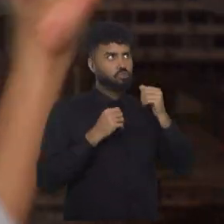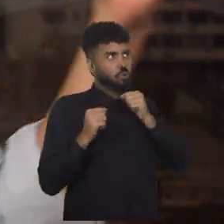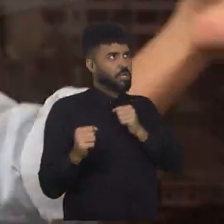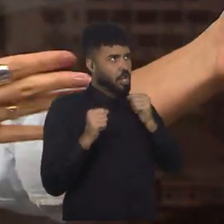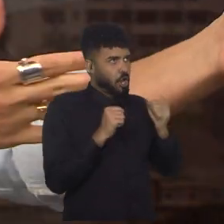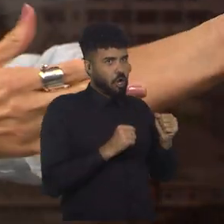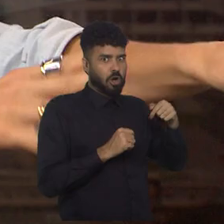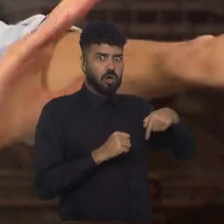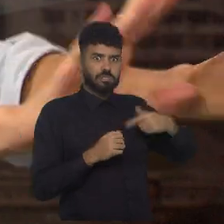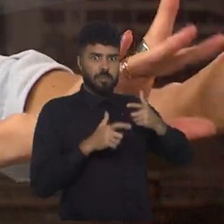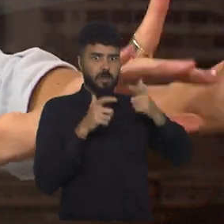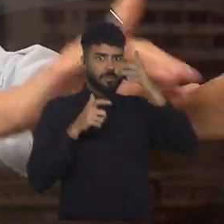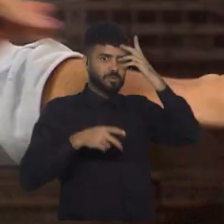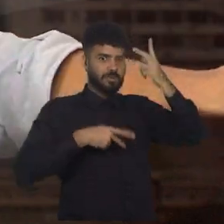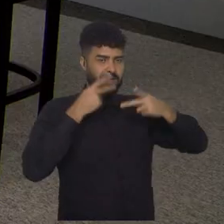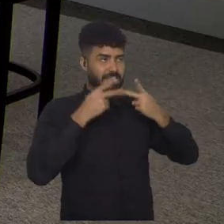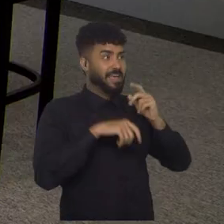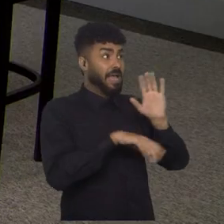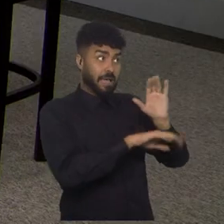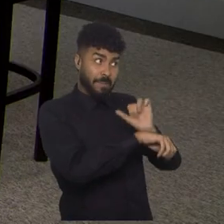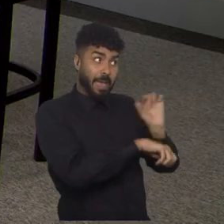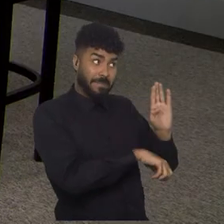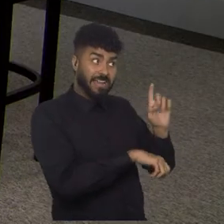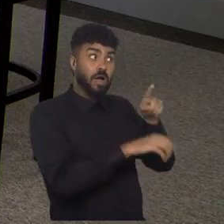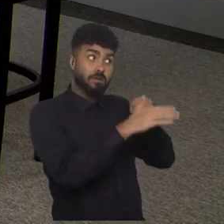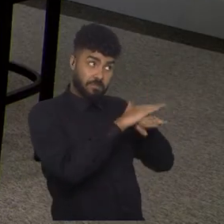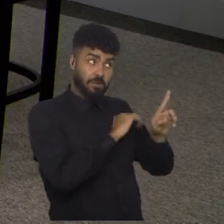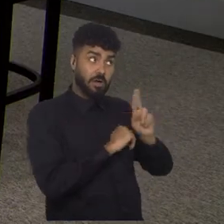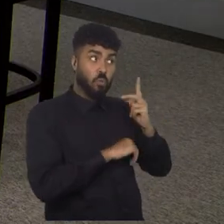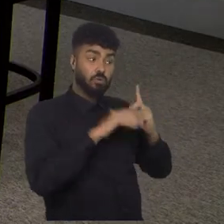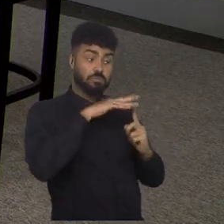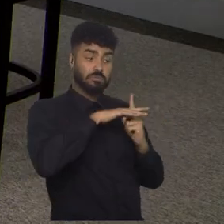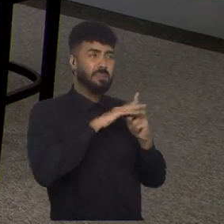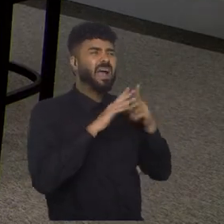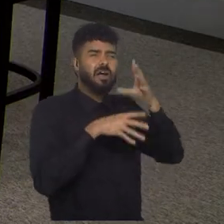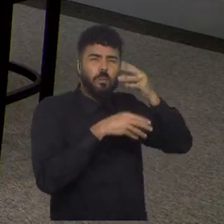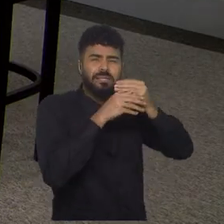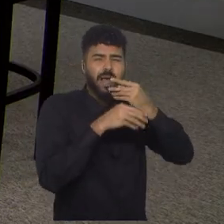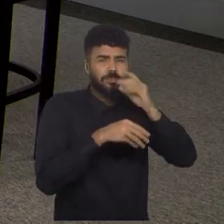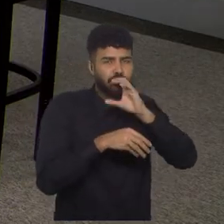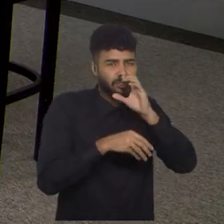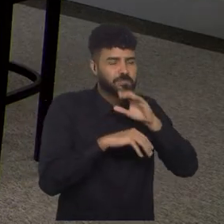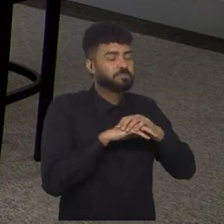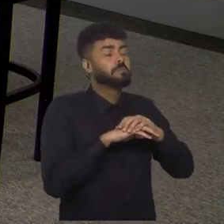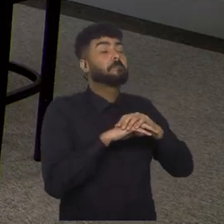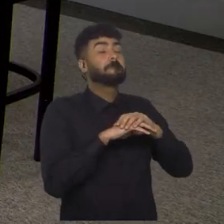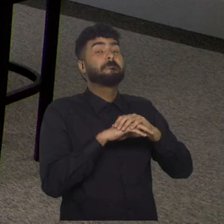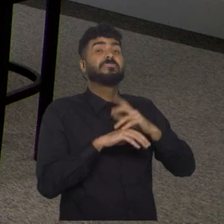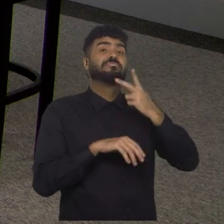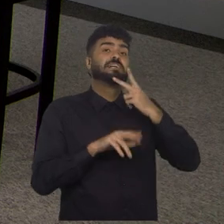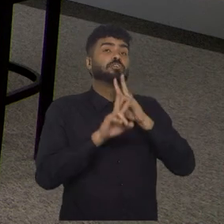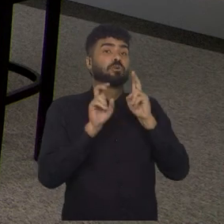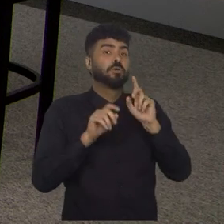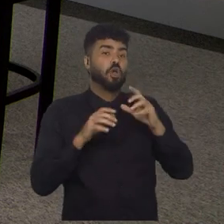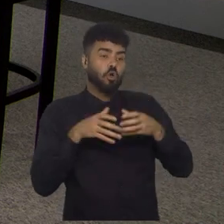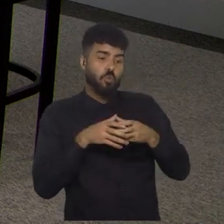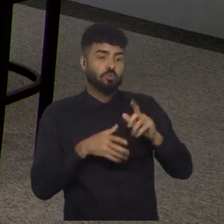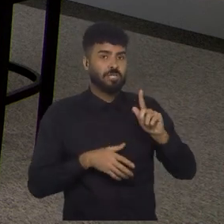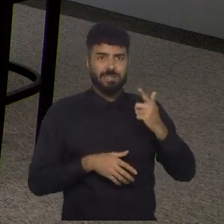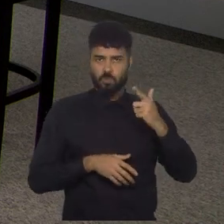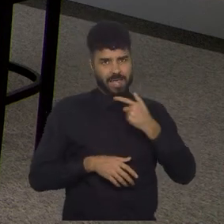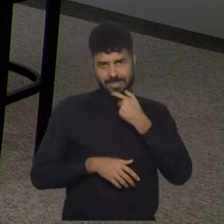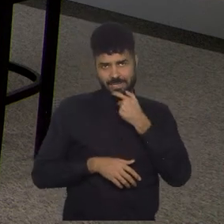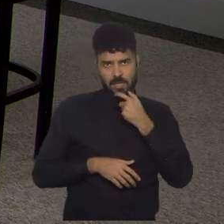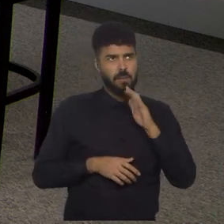Rafael? E aí, eu não esqueci que você vai me dar o nome comentar isso. Porque a gente está falando do Grupo G, que não tem Inglaterra,